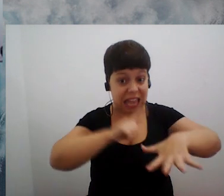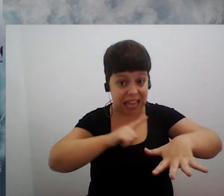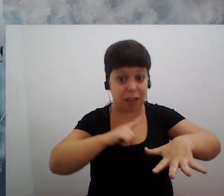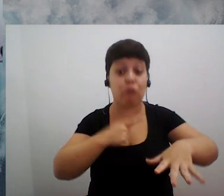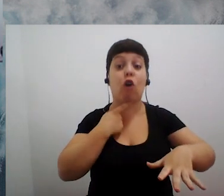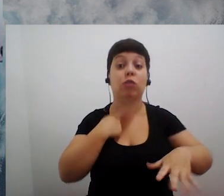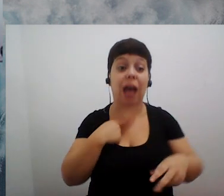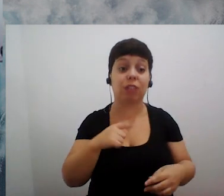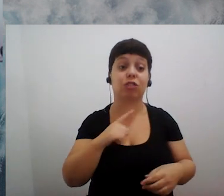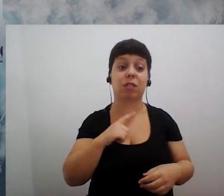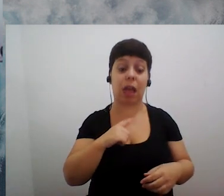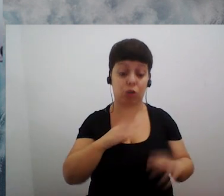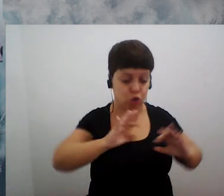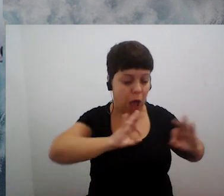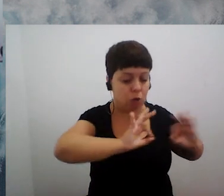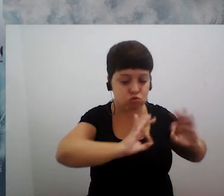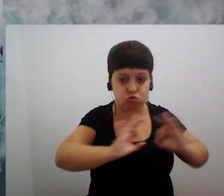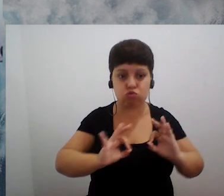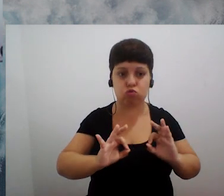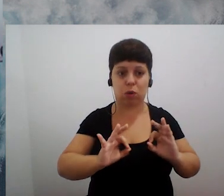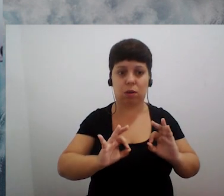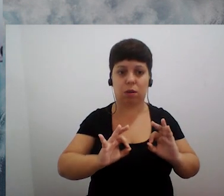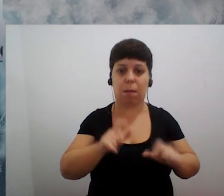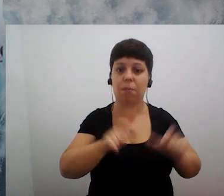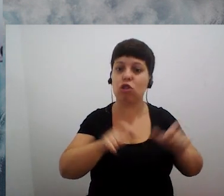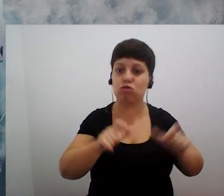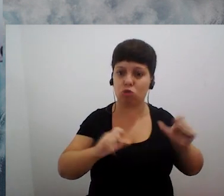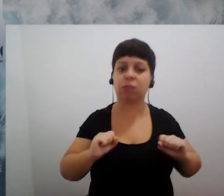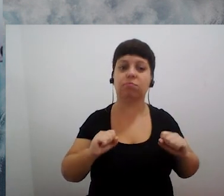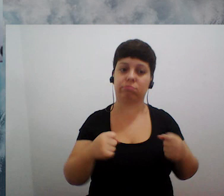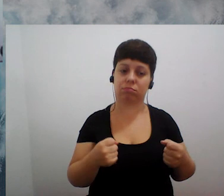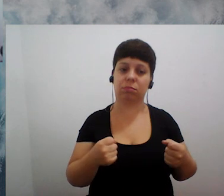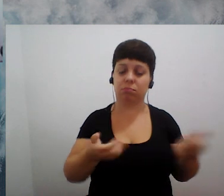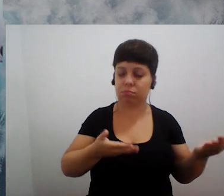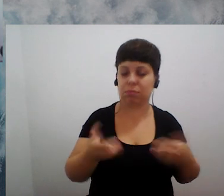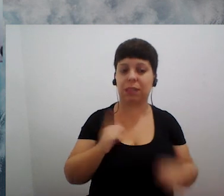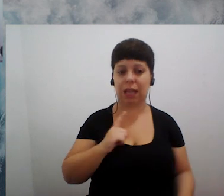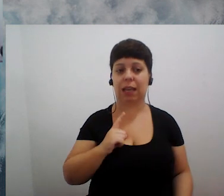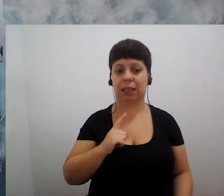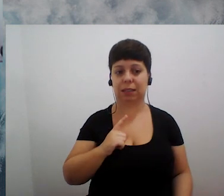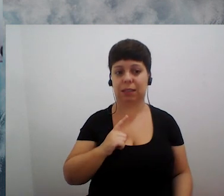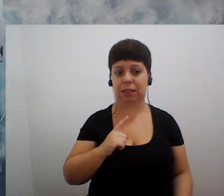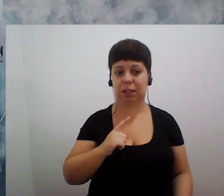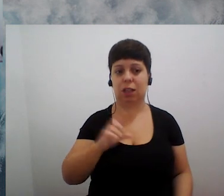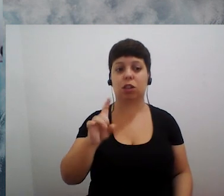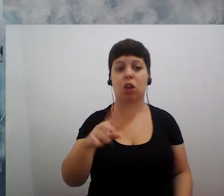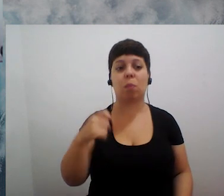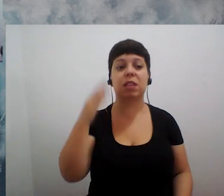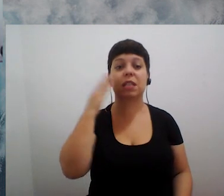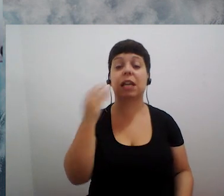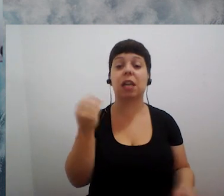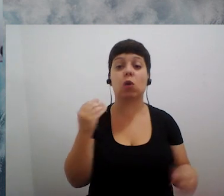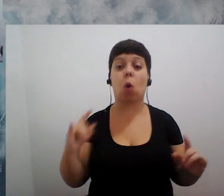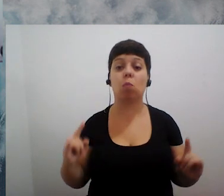tem, vontade para isso tem, mobilização para isso tem, e gente super engajada para tocar isso tem. É